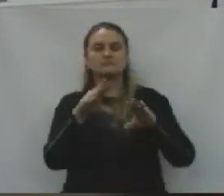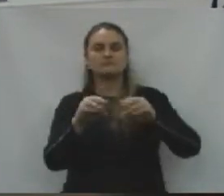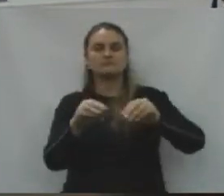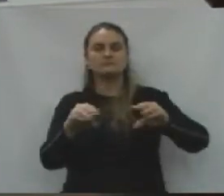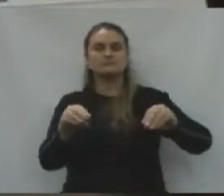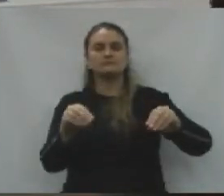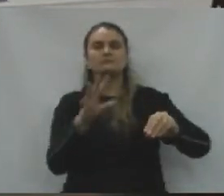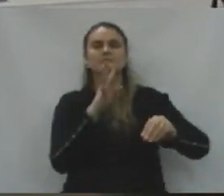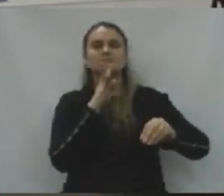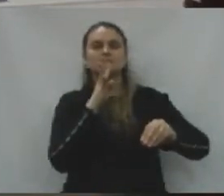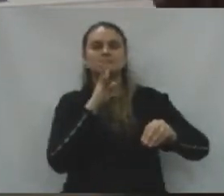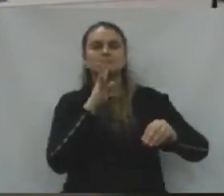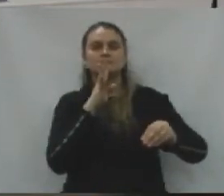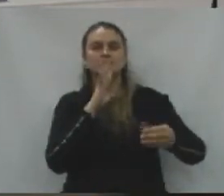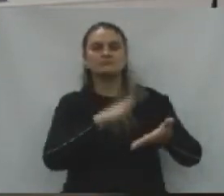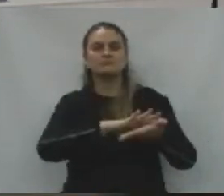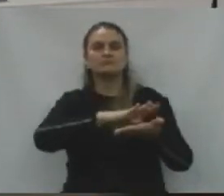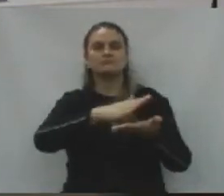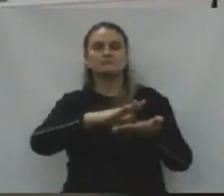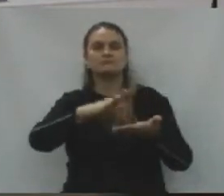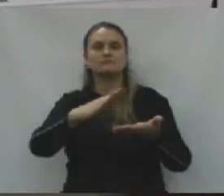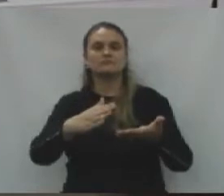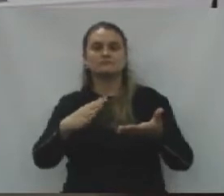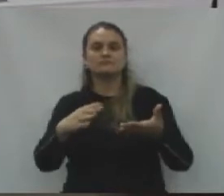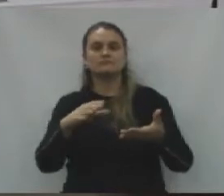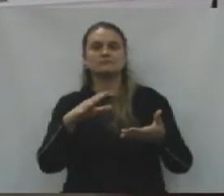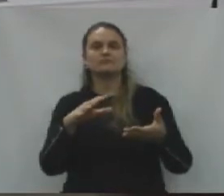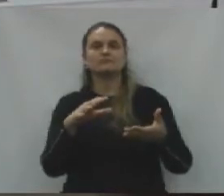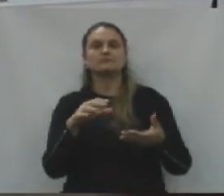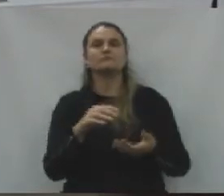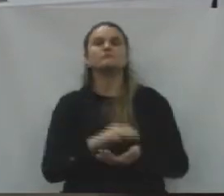meio do tato, conhecer a logomarca do